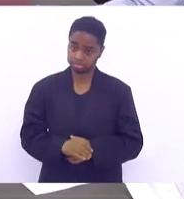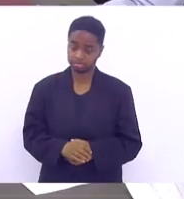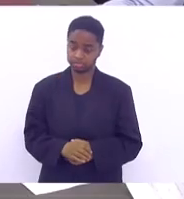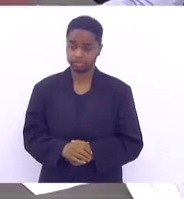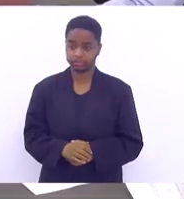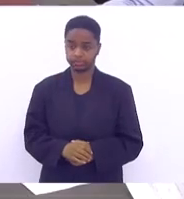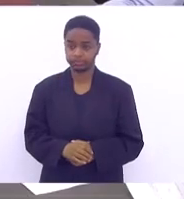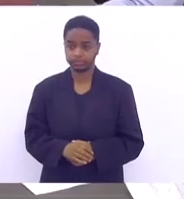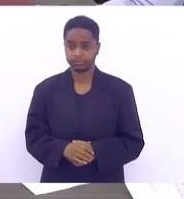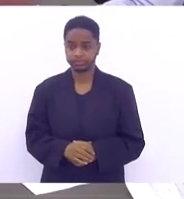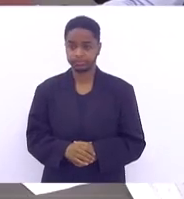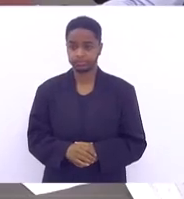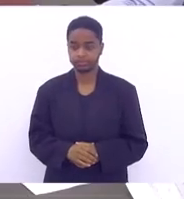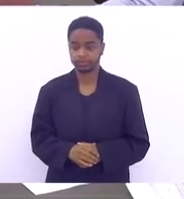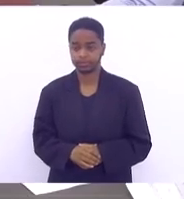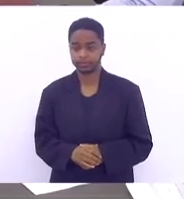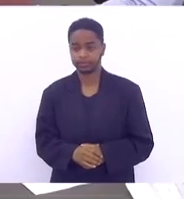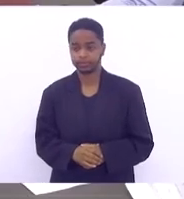Concordo.